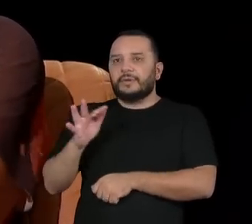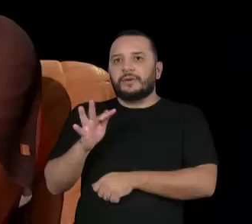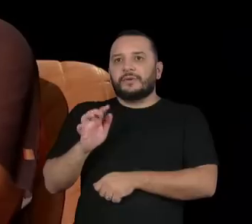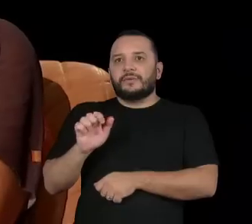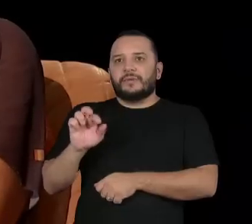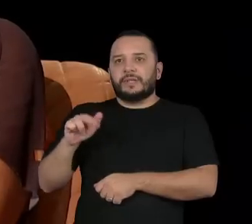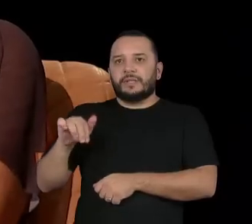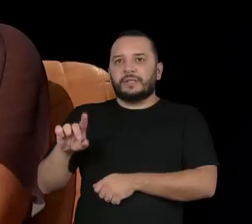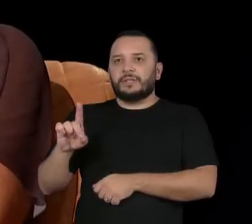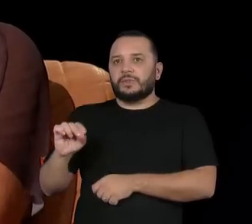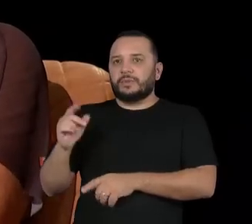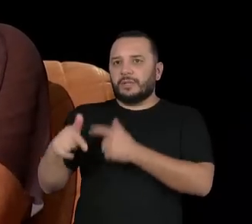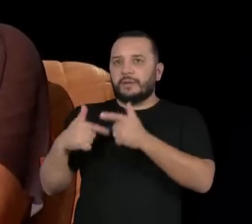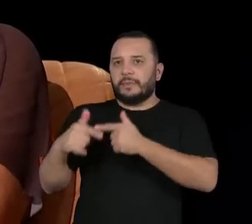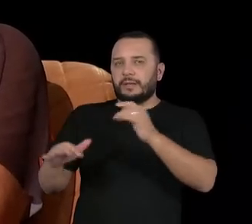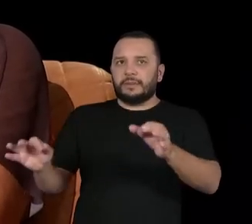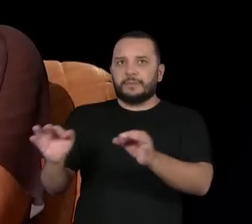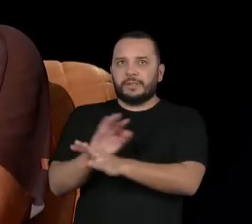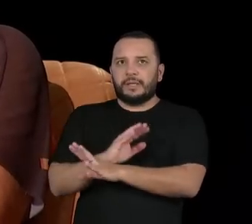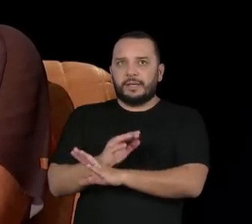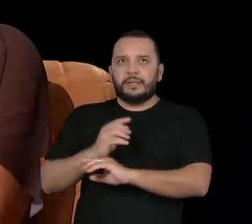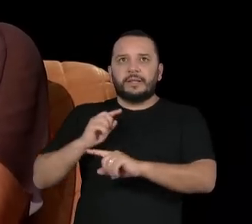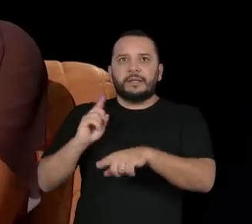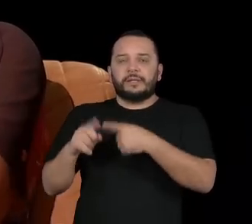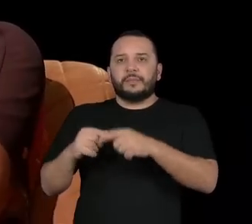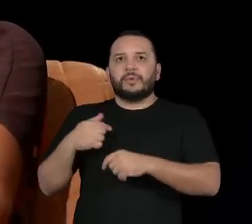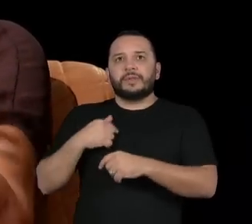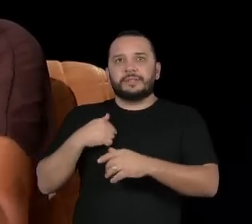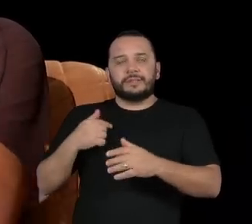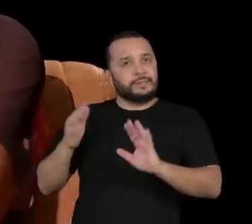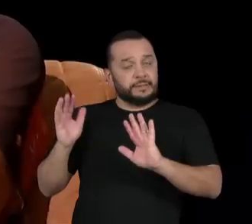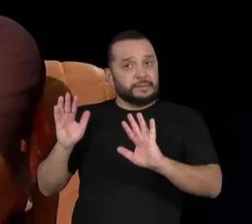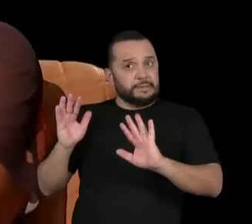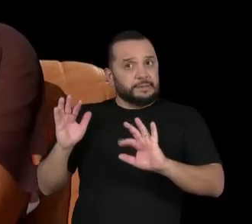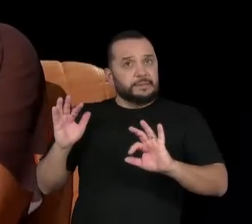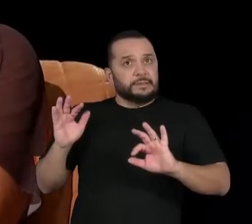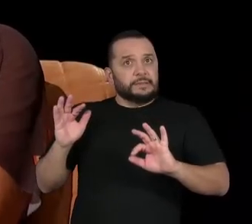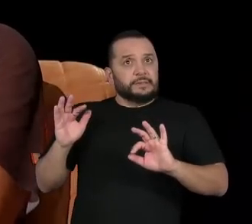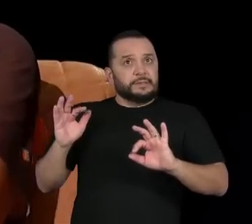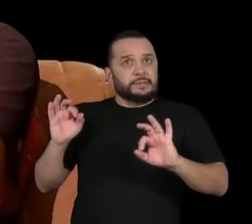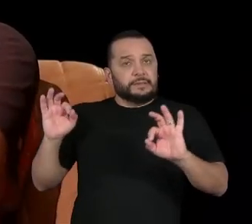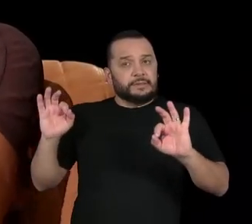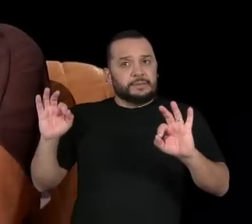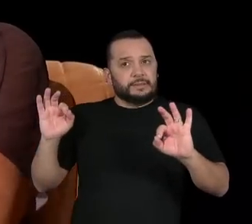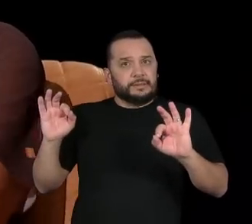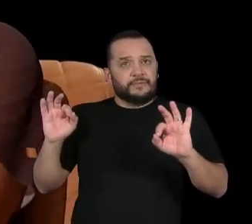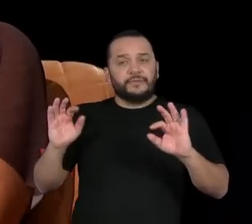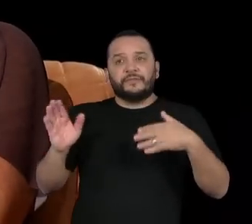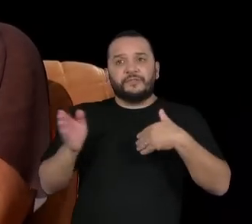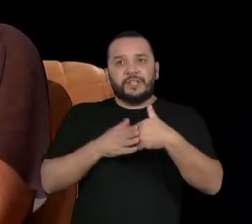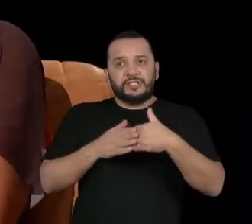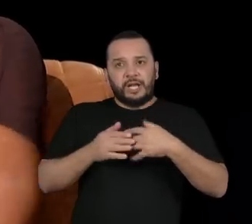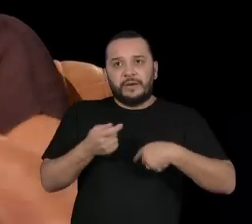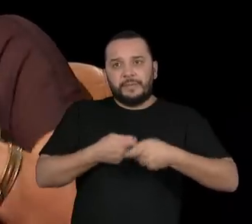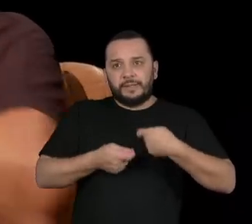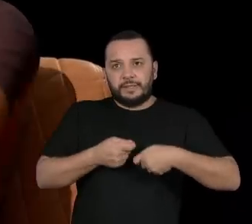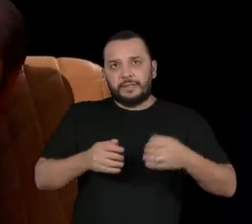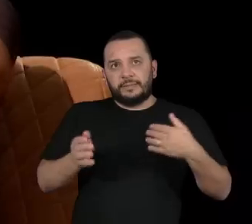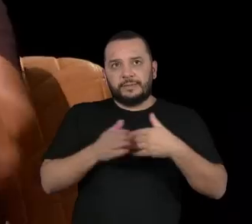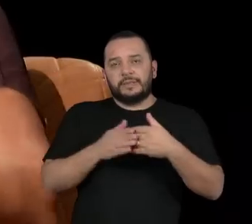trabalhos dele, ficava ali. Aí, de repente, entrava o Zé, terminava a bilheteria fechava, entrava